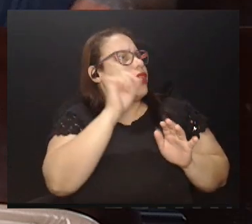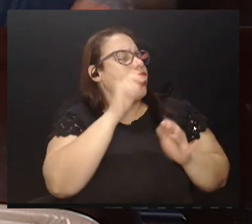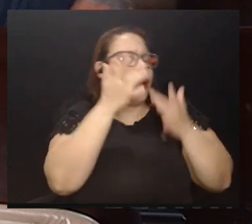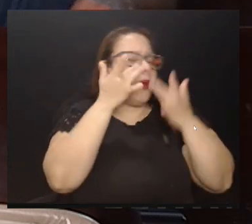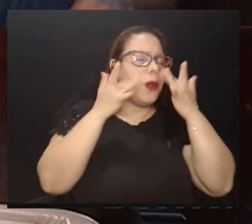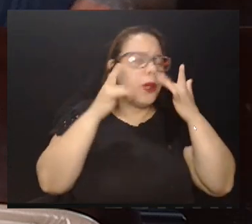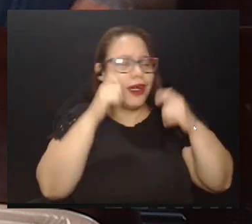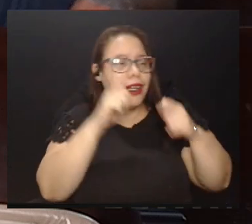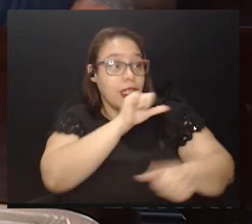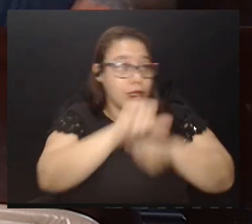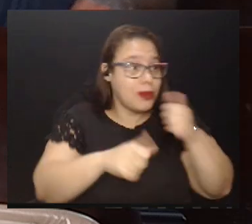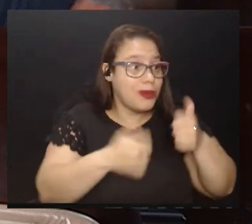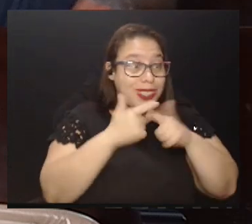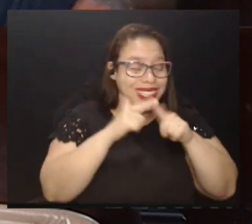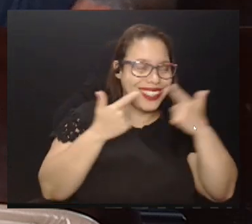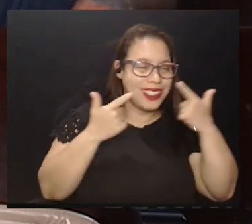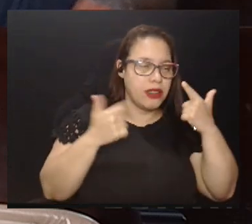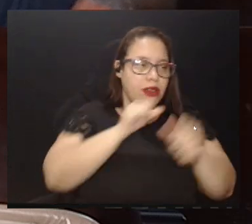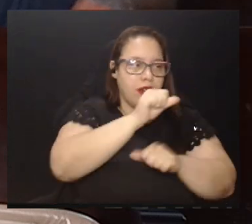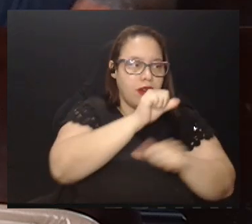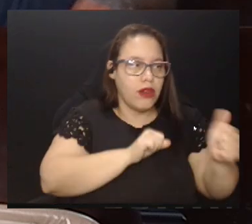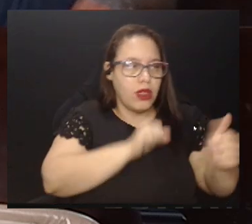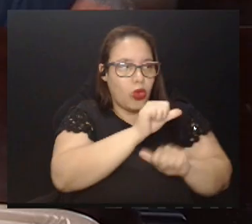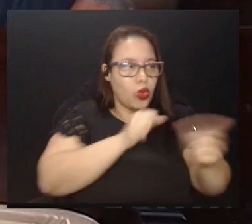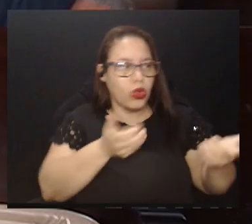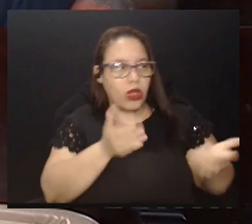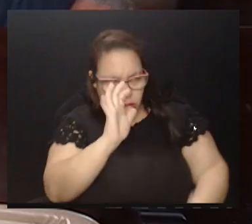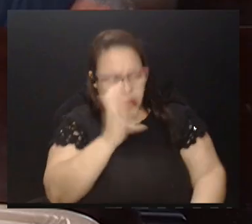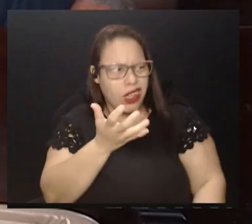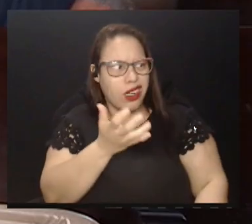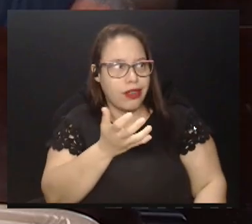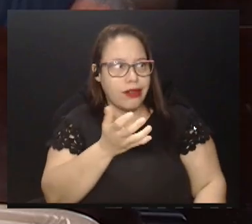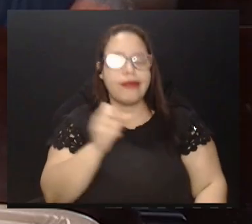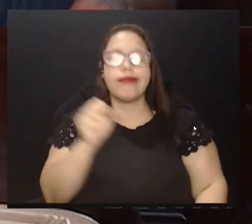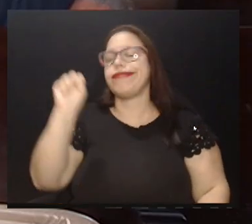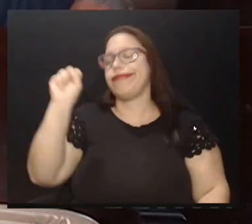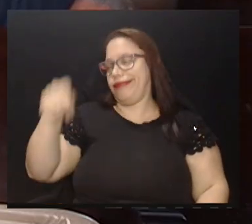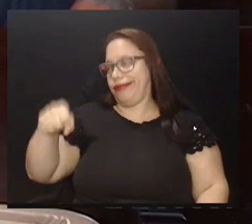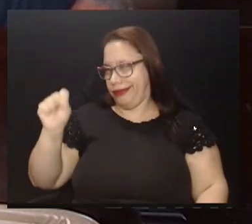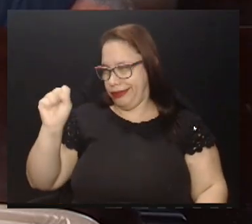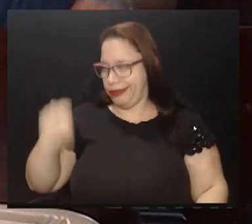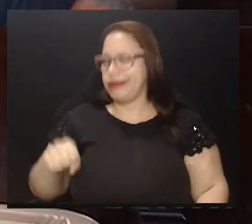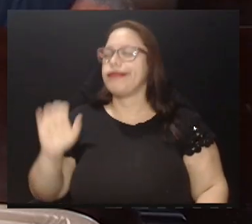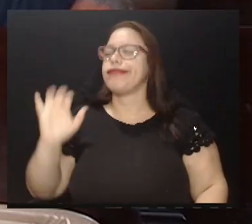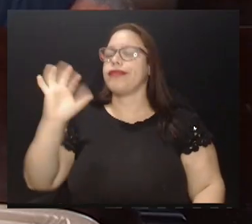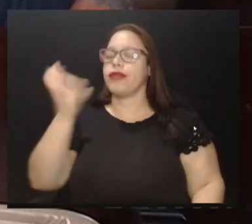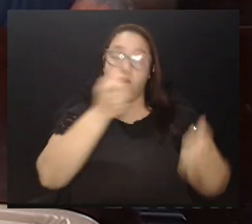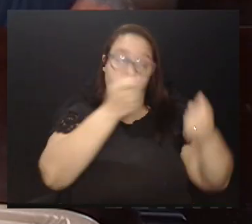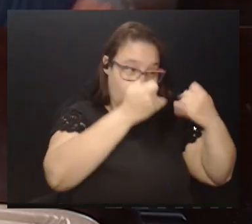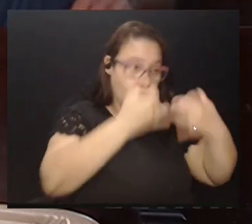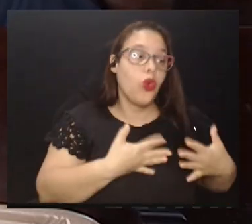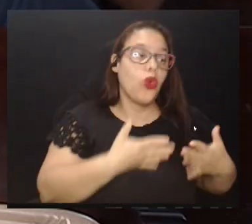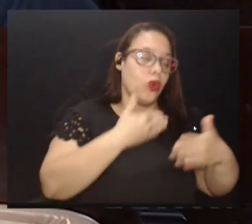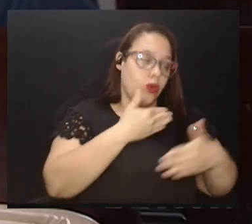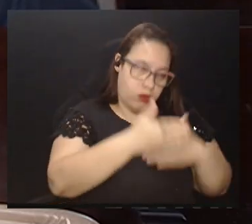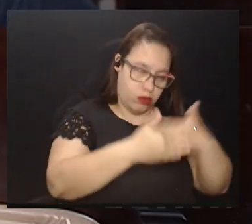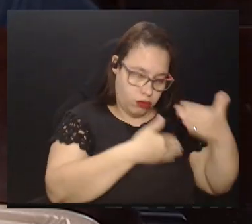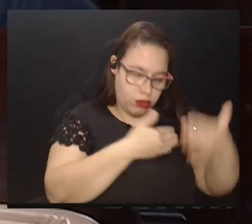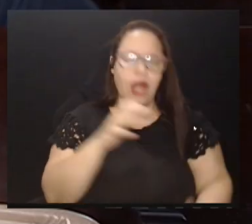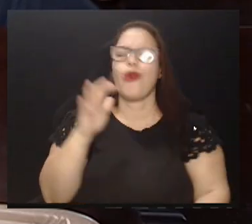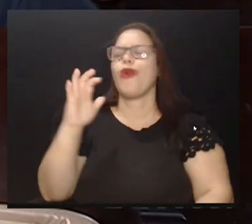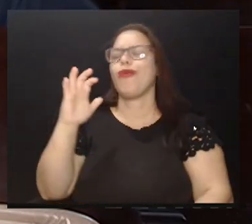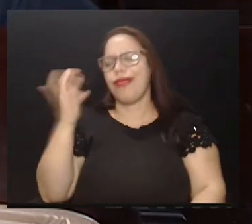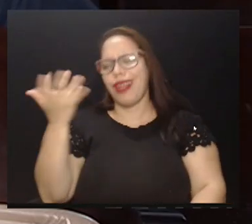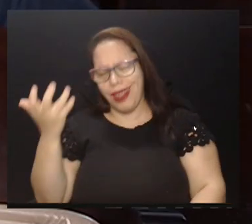sair um drama. Acontece isso durante... Acontece. Pra gente explicar o passo a passo pra galera. Acontece. Então, e aí